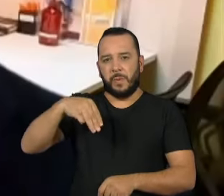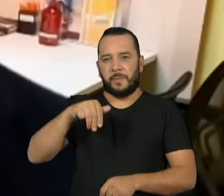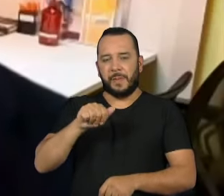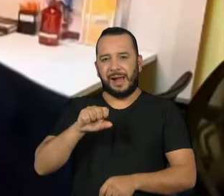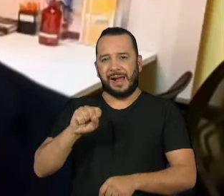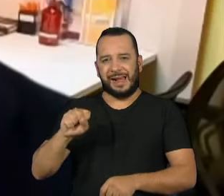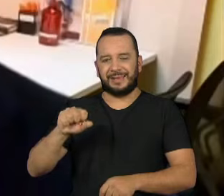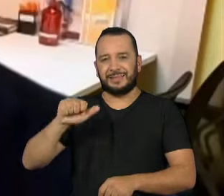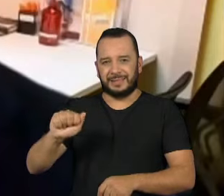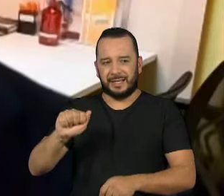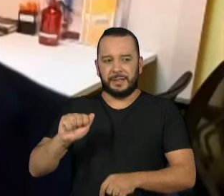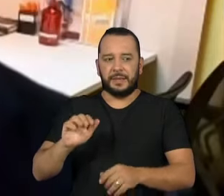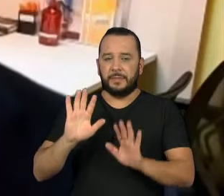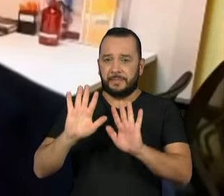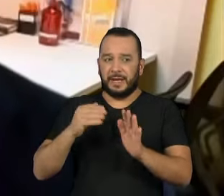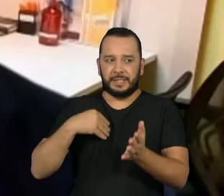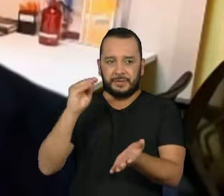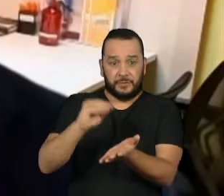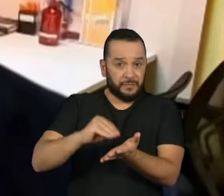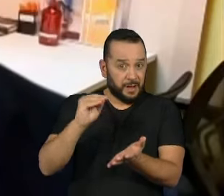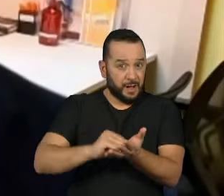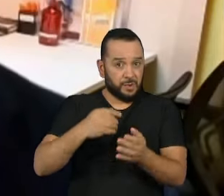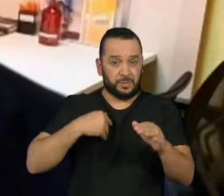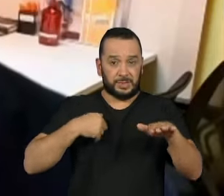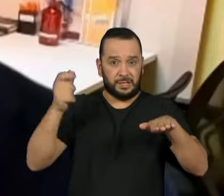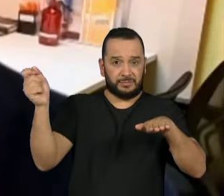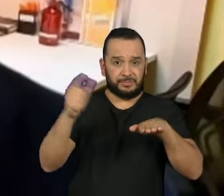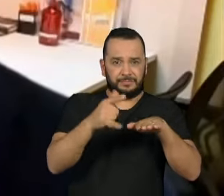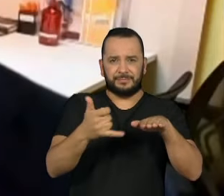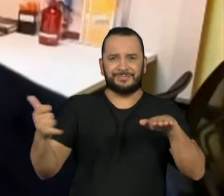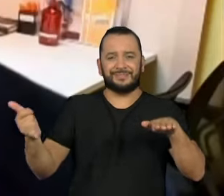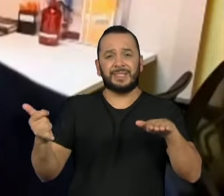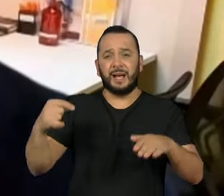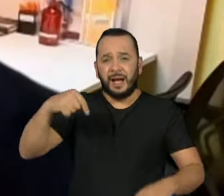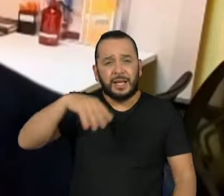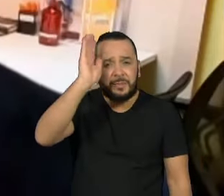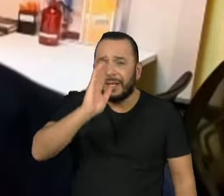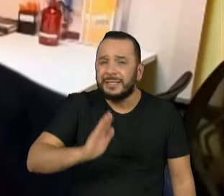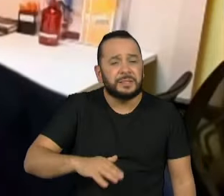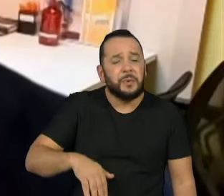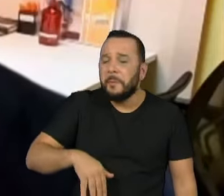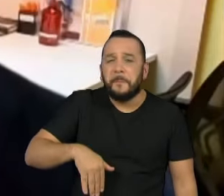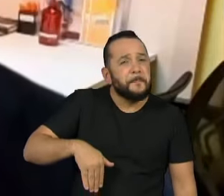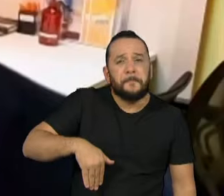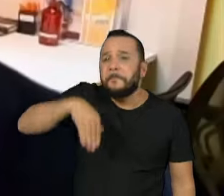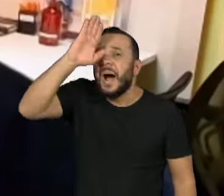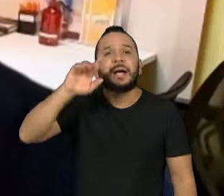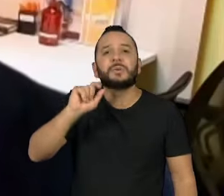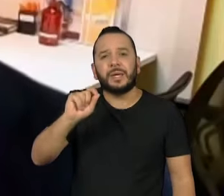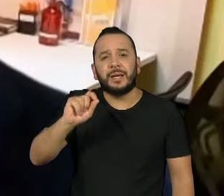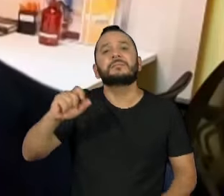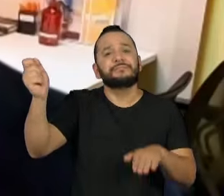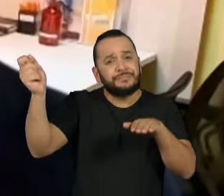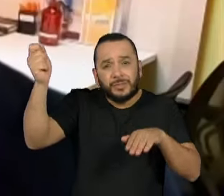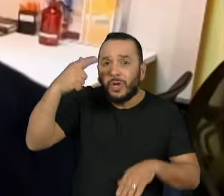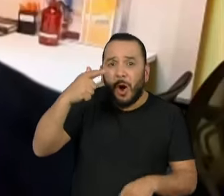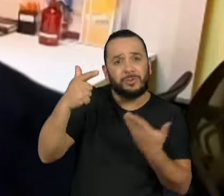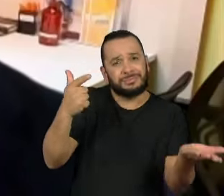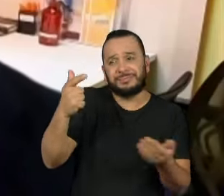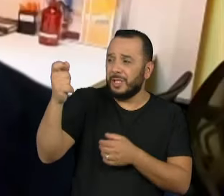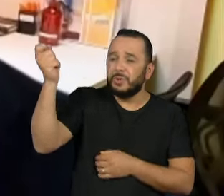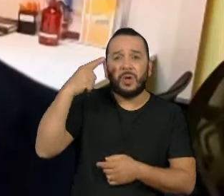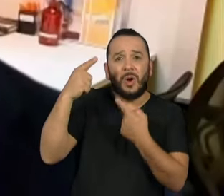que é a mais abundante do nosso país, é a mais versátil e disponível, ela ainda é pouquíssimo usada no Brasil,